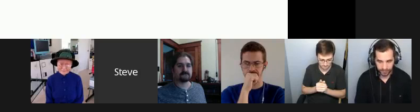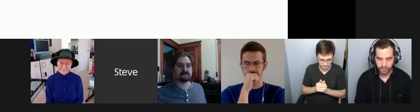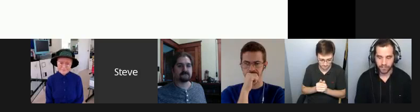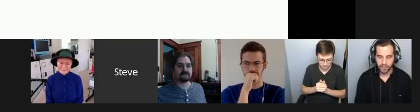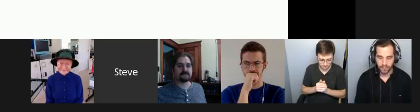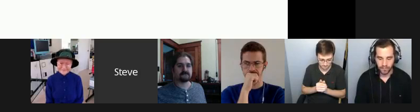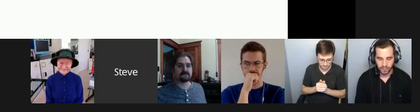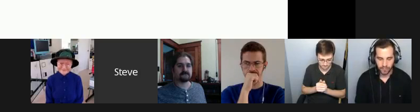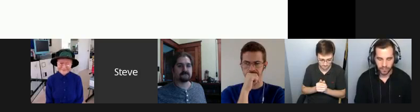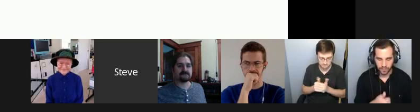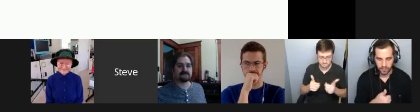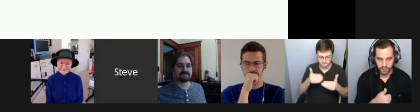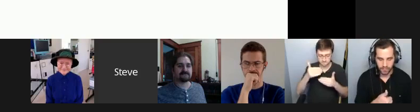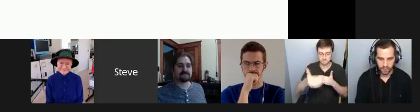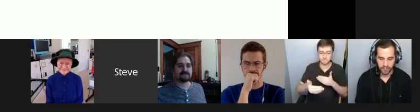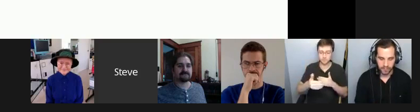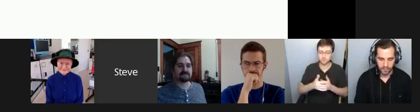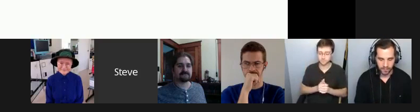writing.